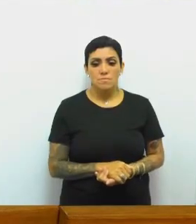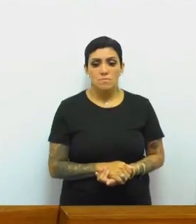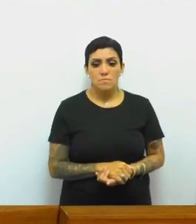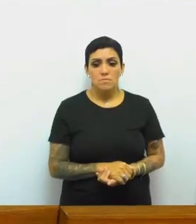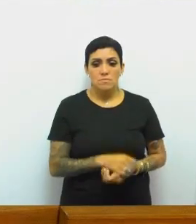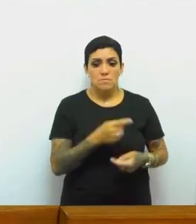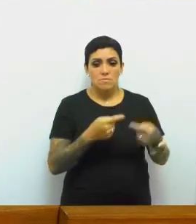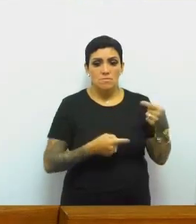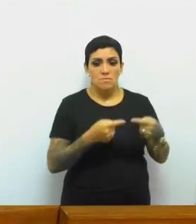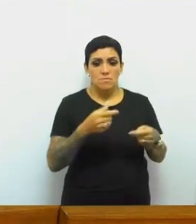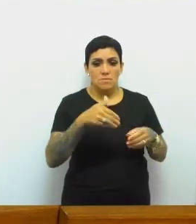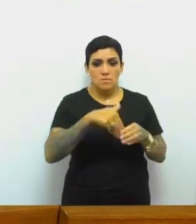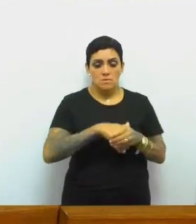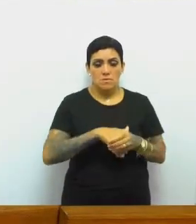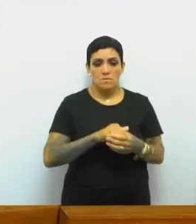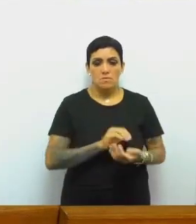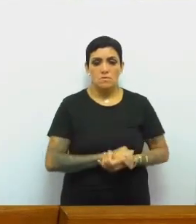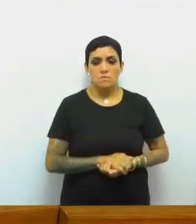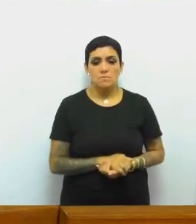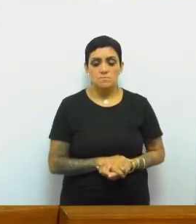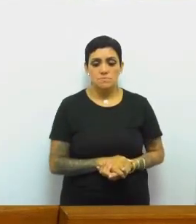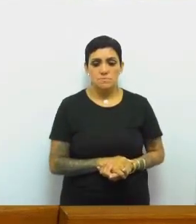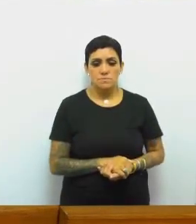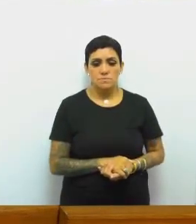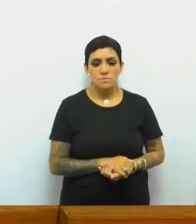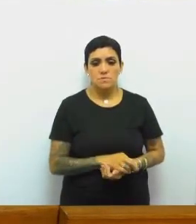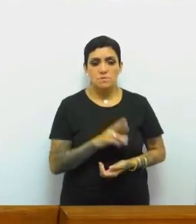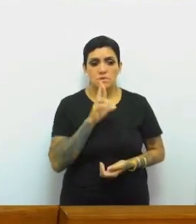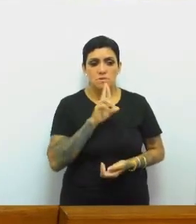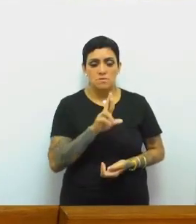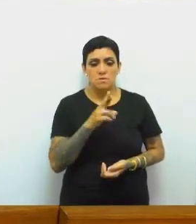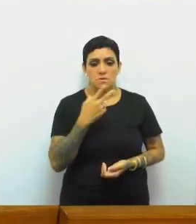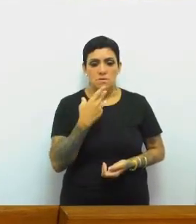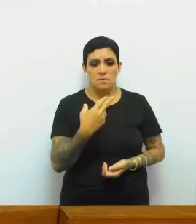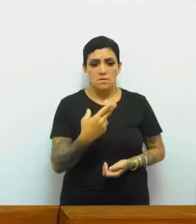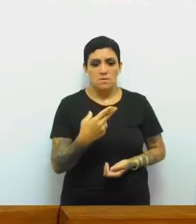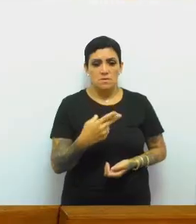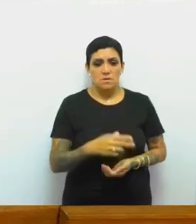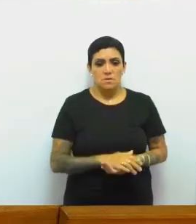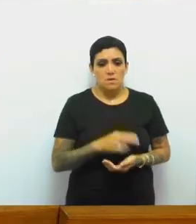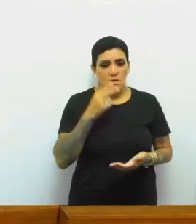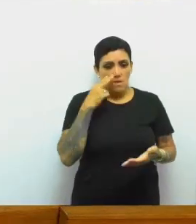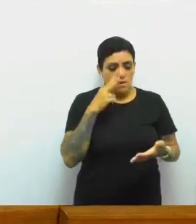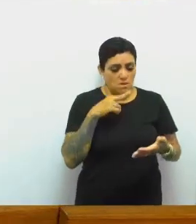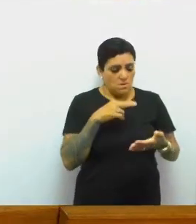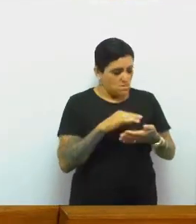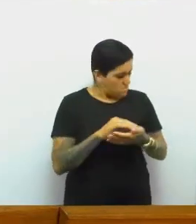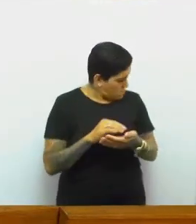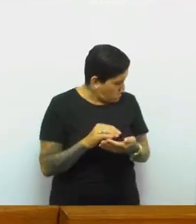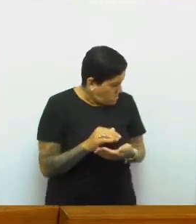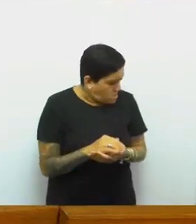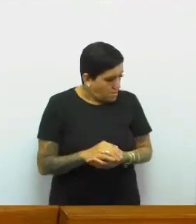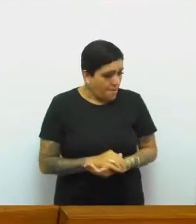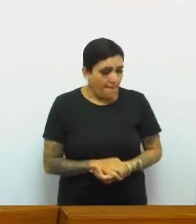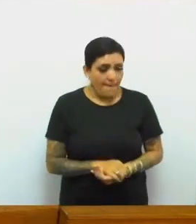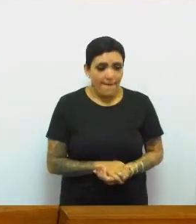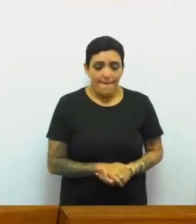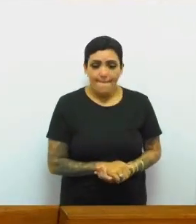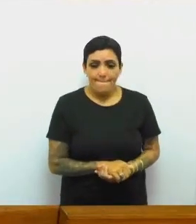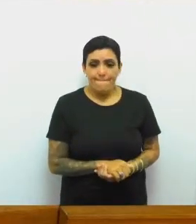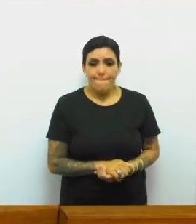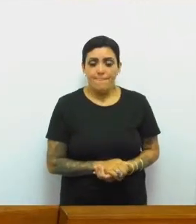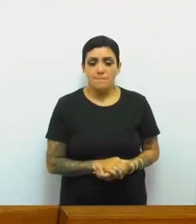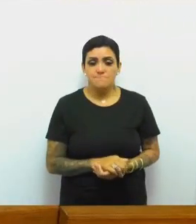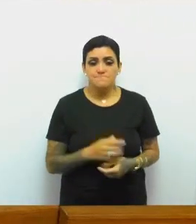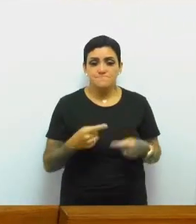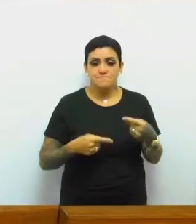Colocar em discussão e em votação o requerimento verbal ora lido pelo vereador Mascote. Em discussão, em votação, votação